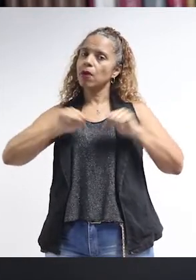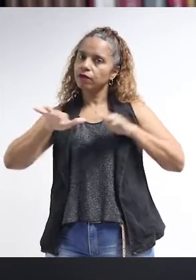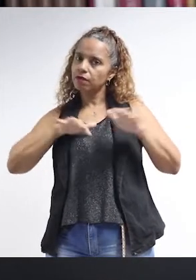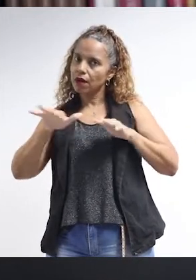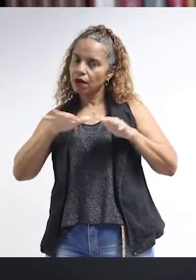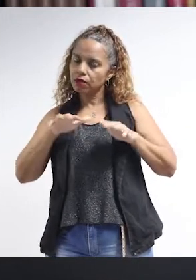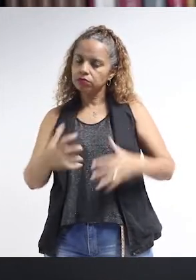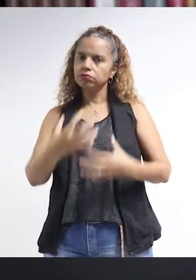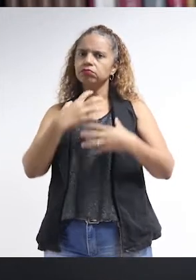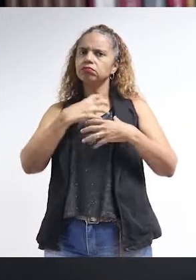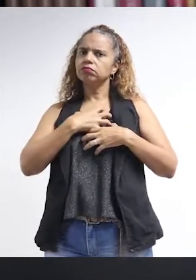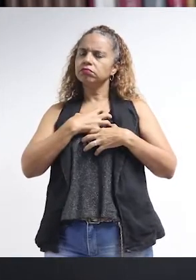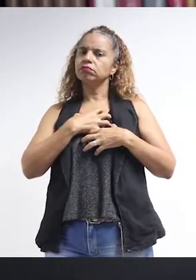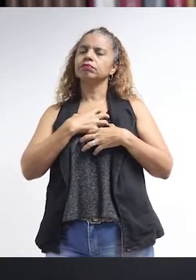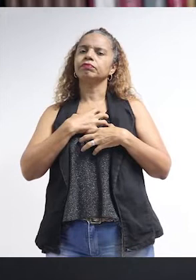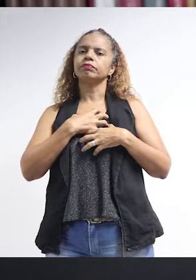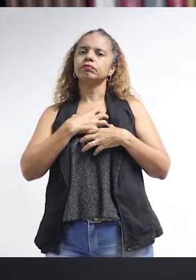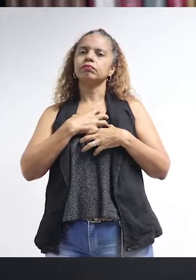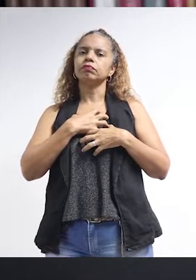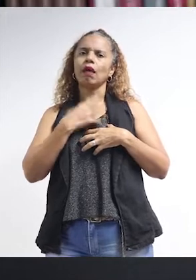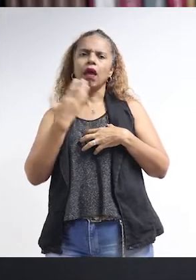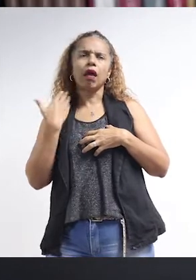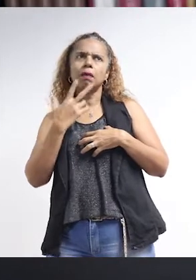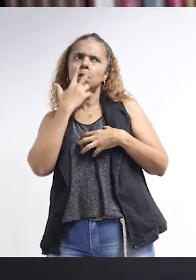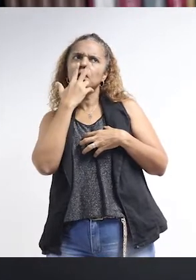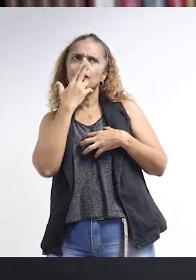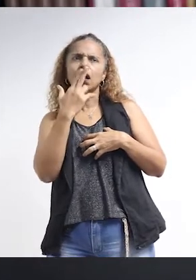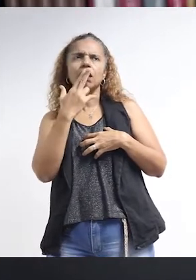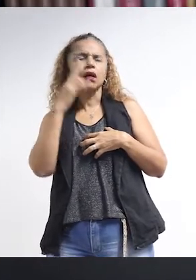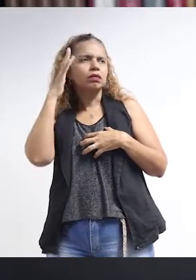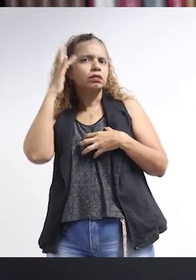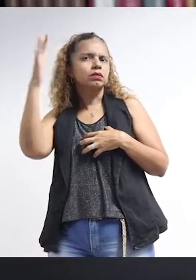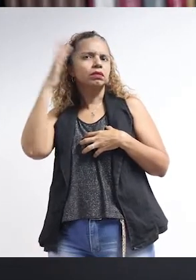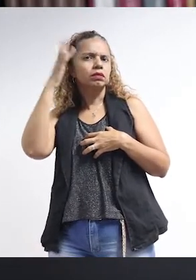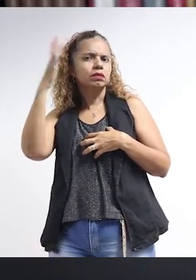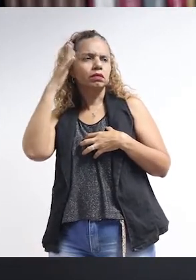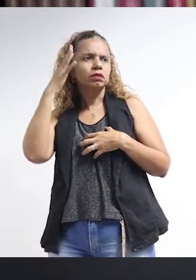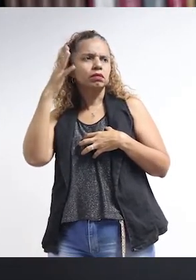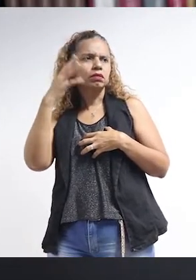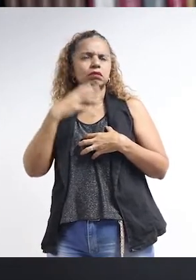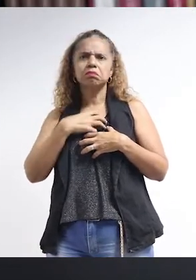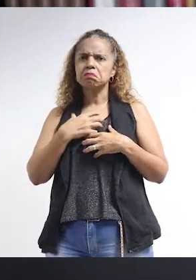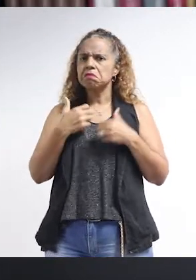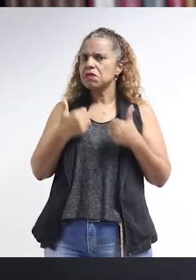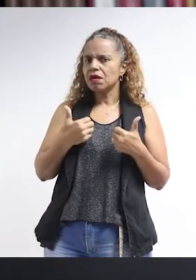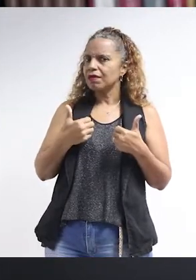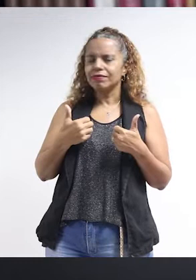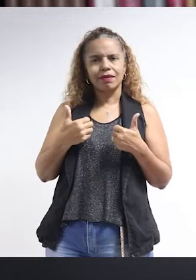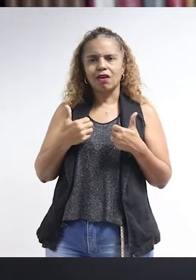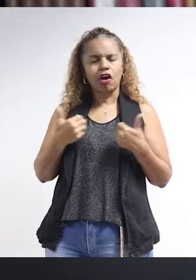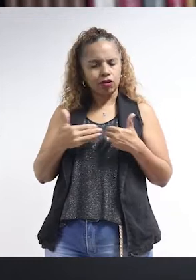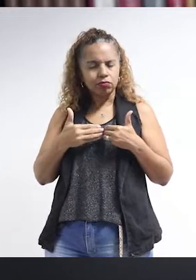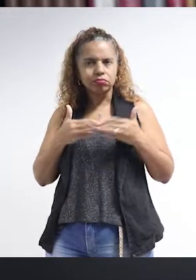movimento o que me fez sair desse aparente ou ilusório conforto, foi